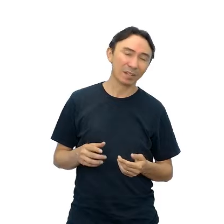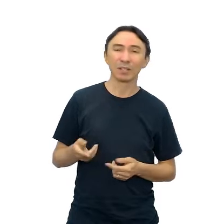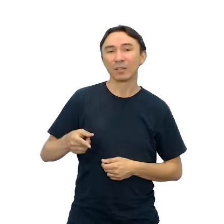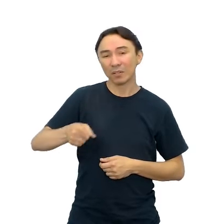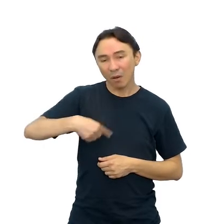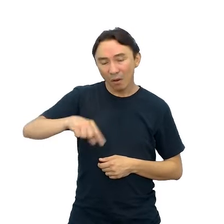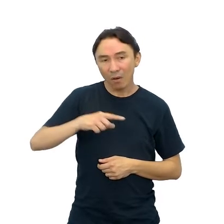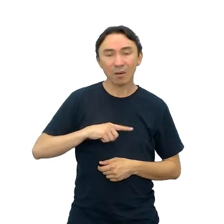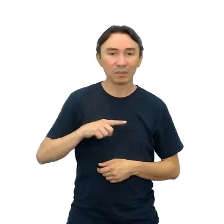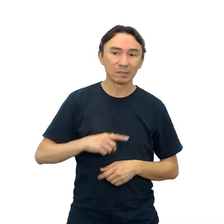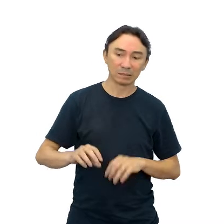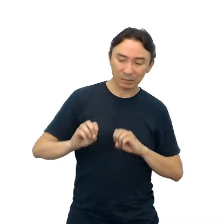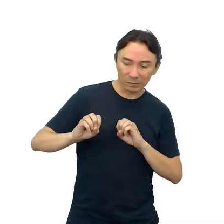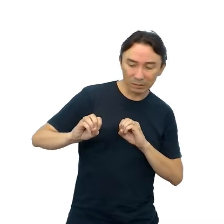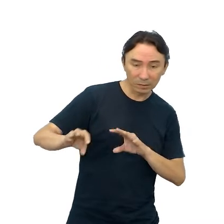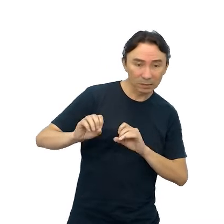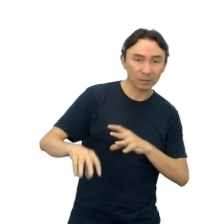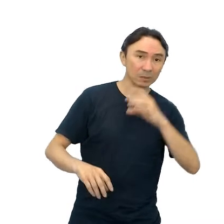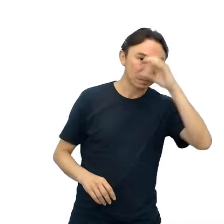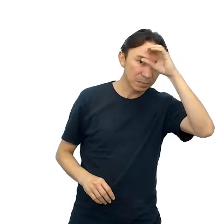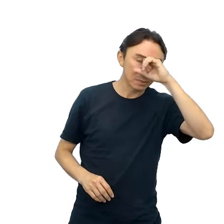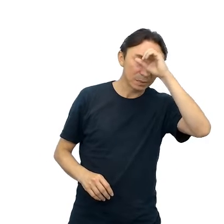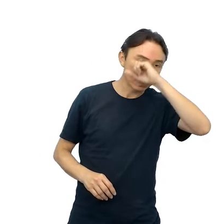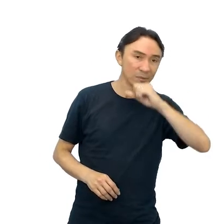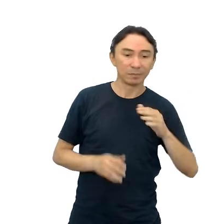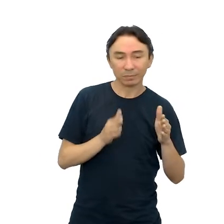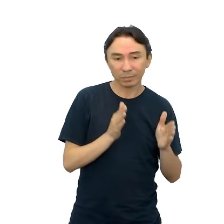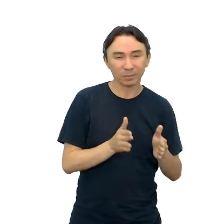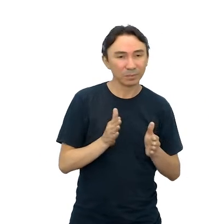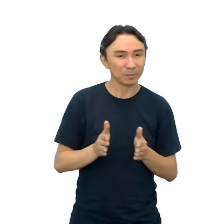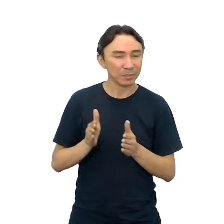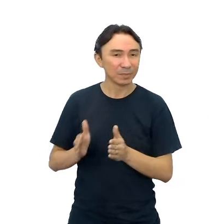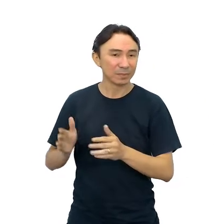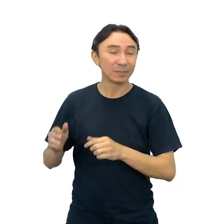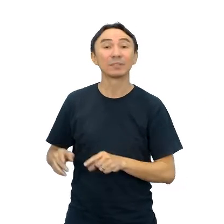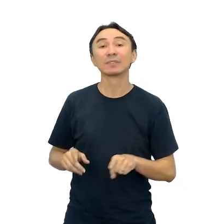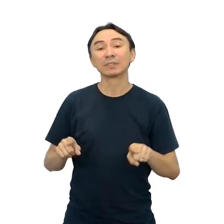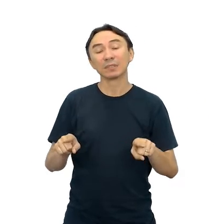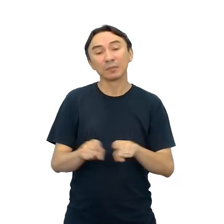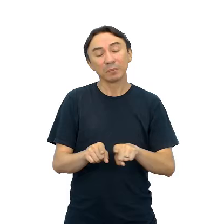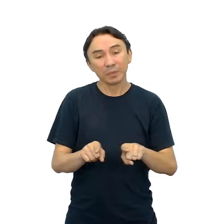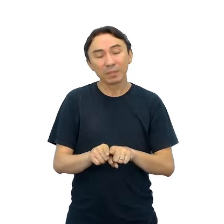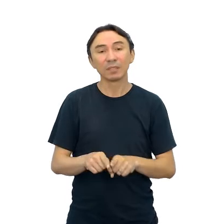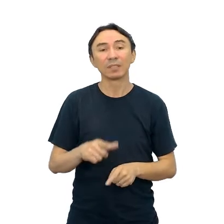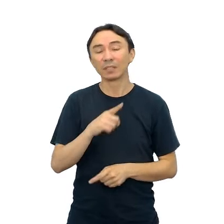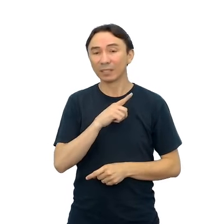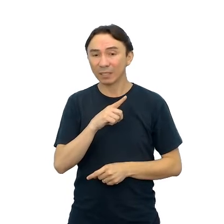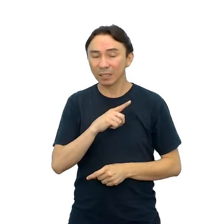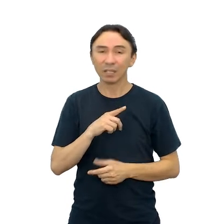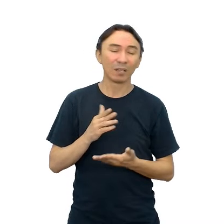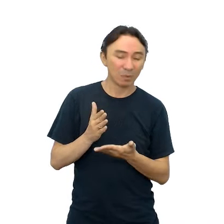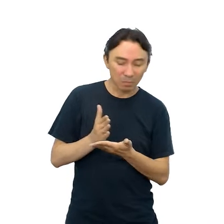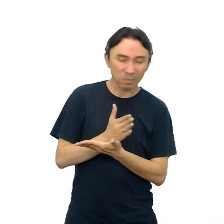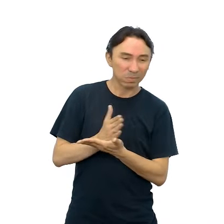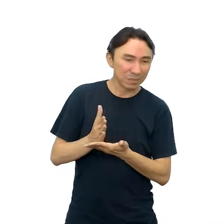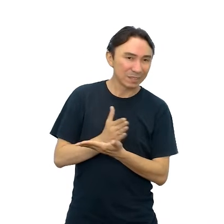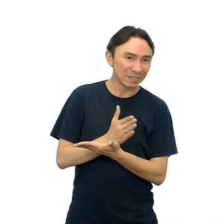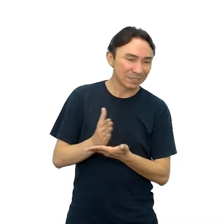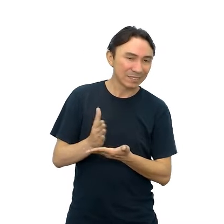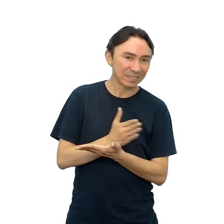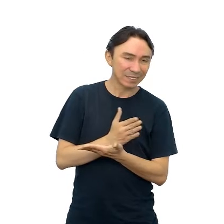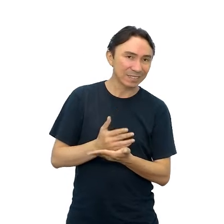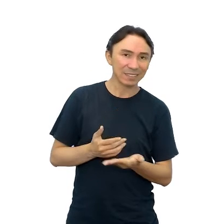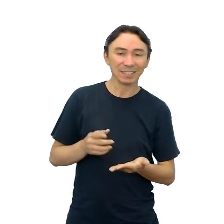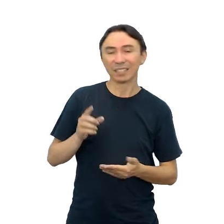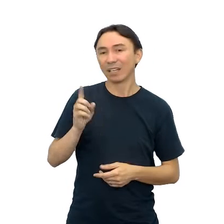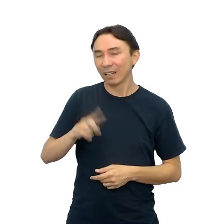ensino e aprendizado, né? Refletir um pouquinho sobre a importância dessas funções executivas, né?